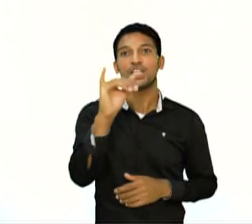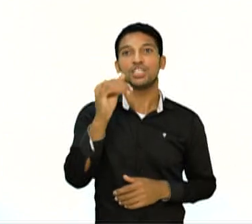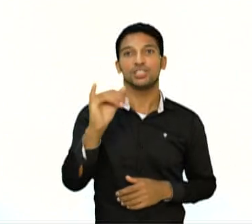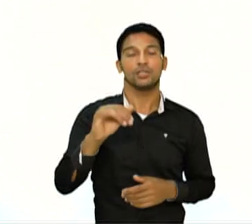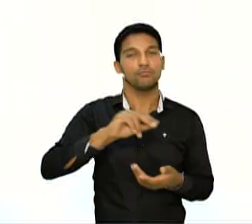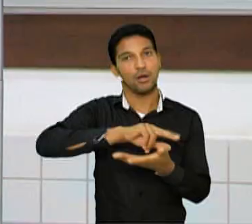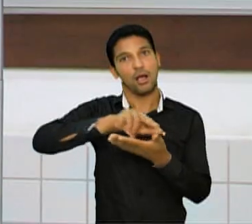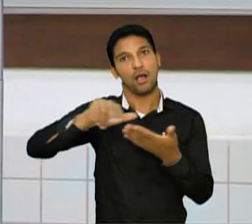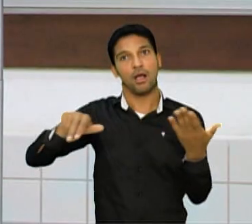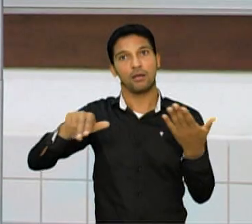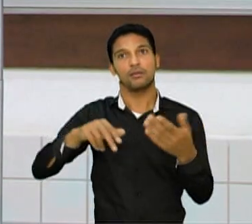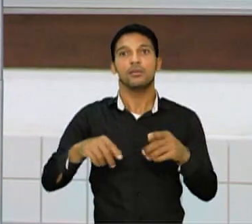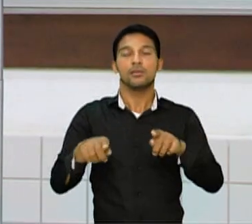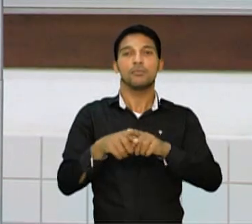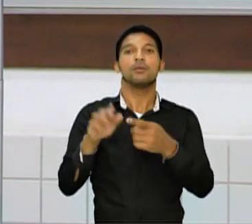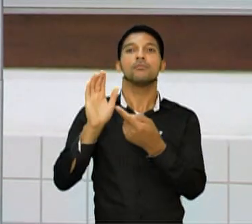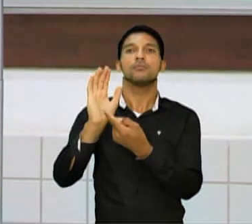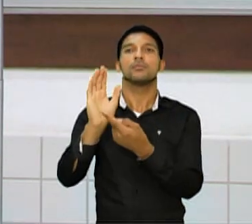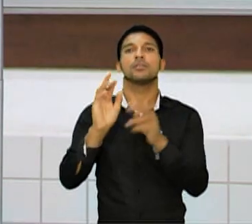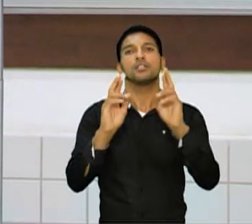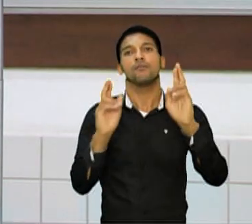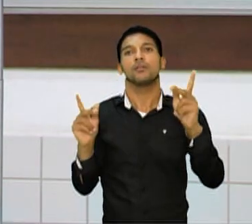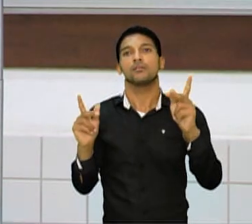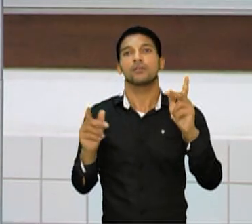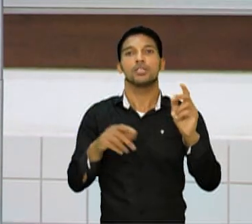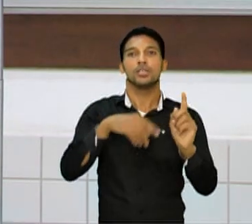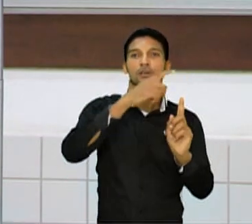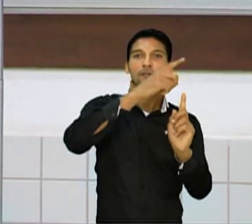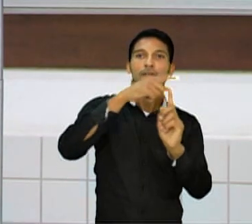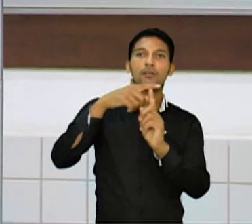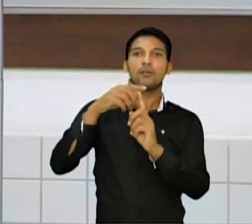diferenciamos fontes e executamos também o conceito